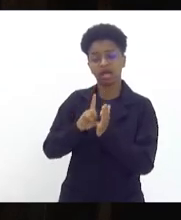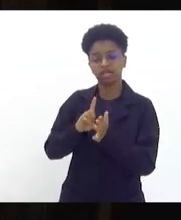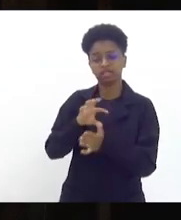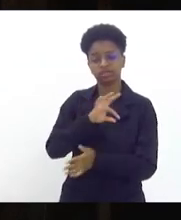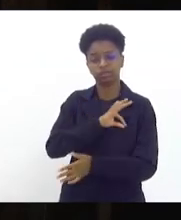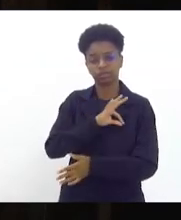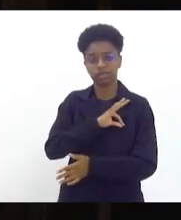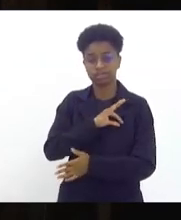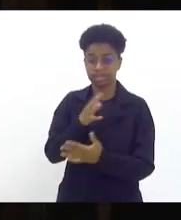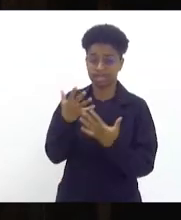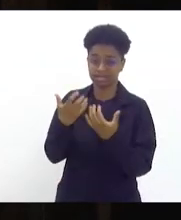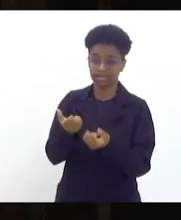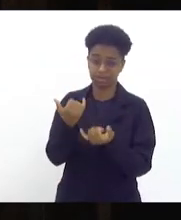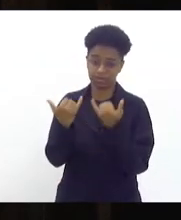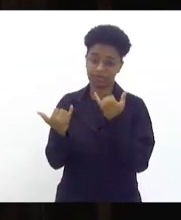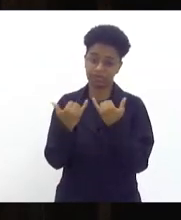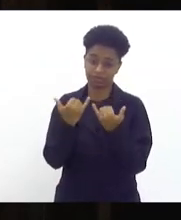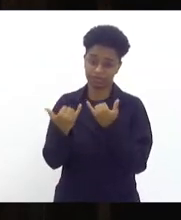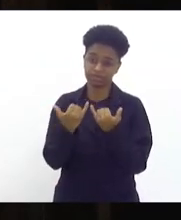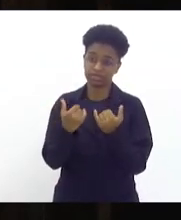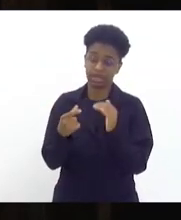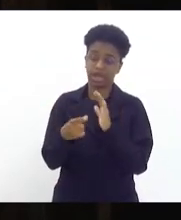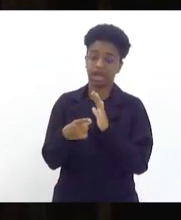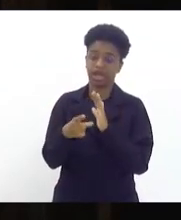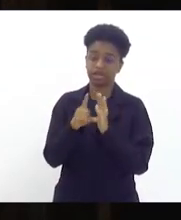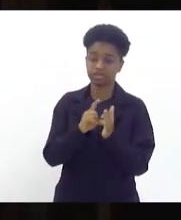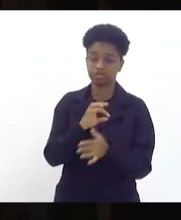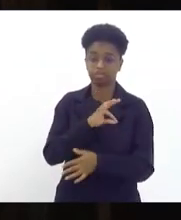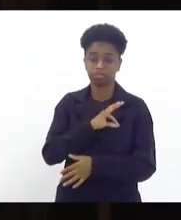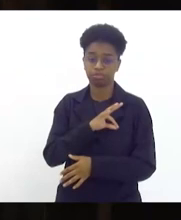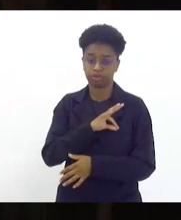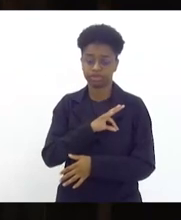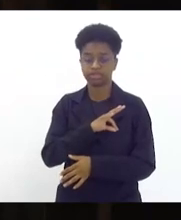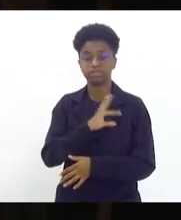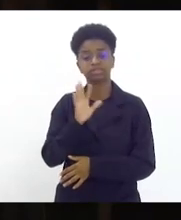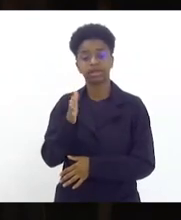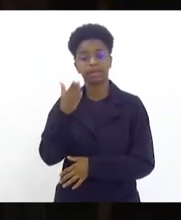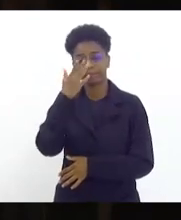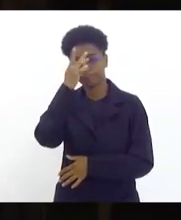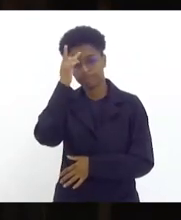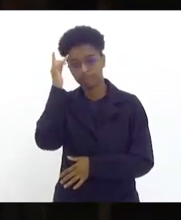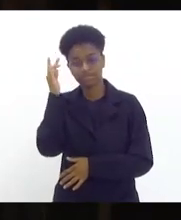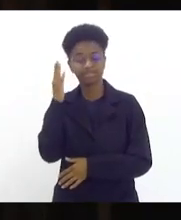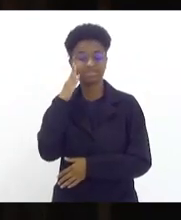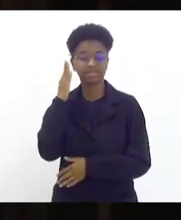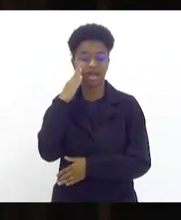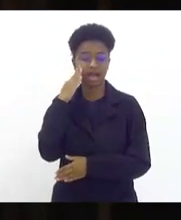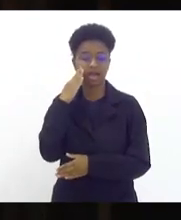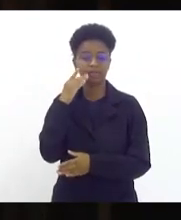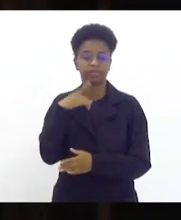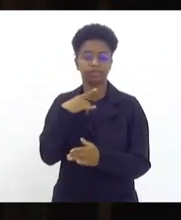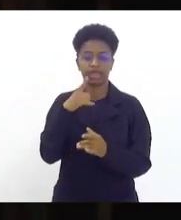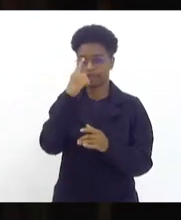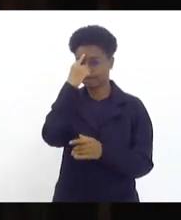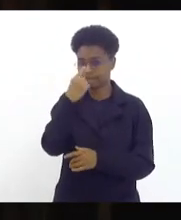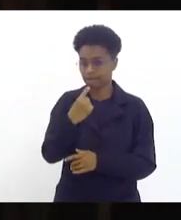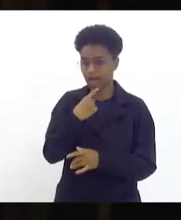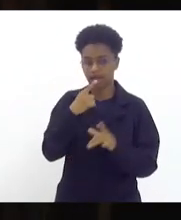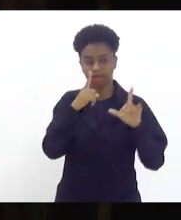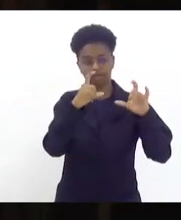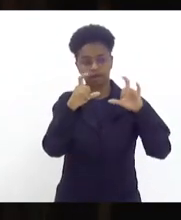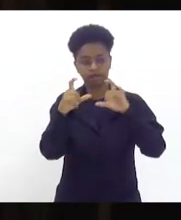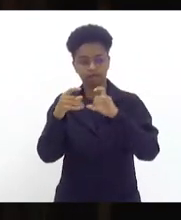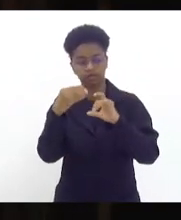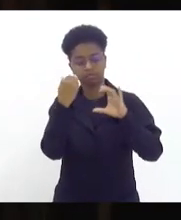delegacia antes até de chegar na Polícia Militar as pessoas já têm esse feedback de encaminhar imagens para esses órgãos Então